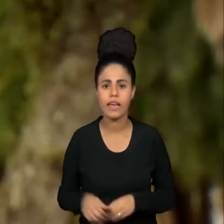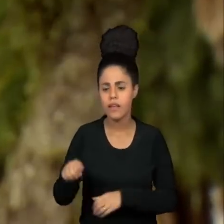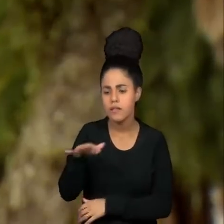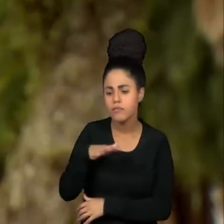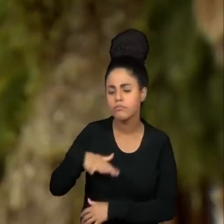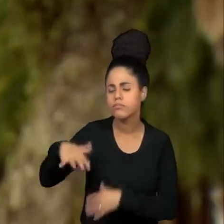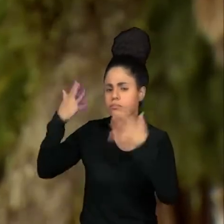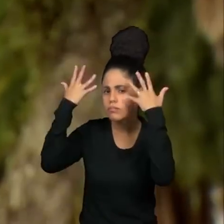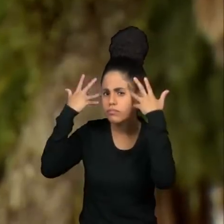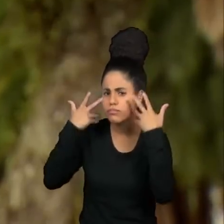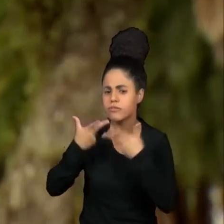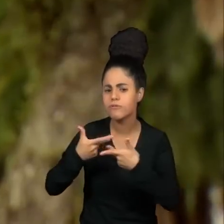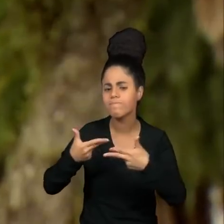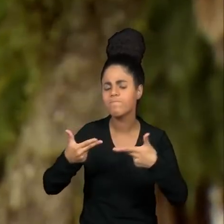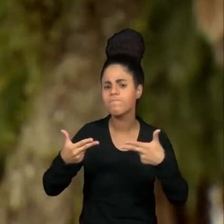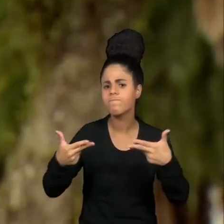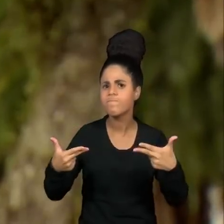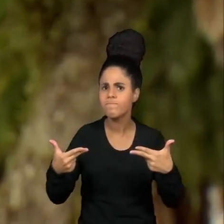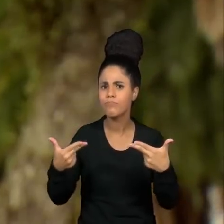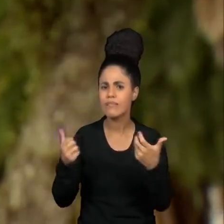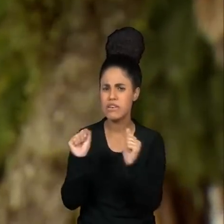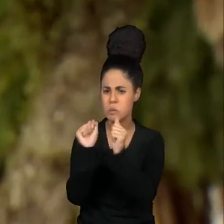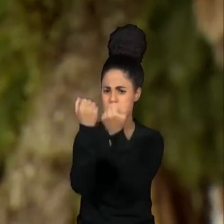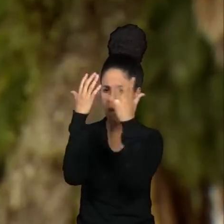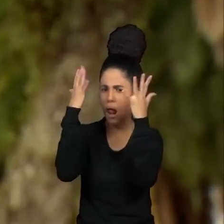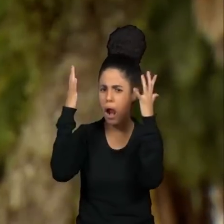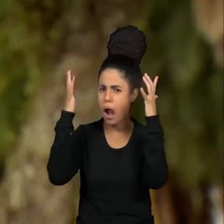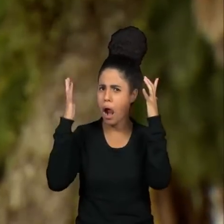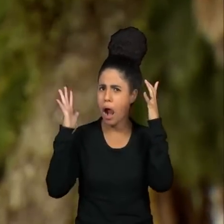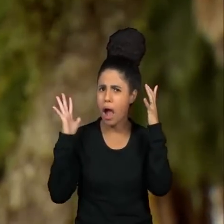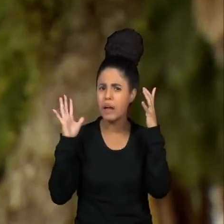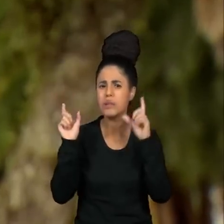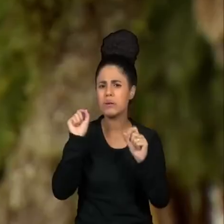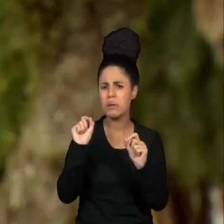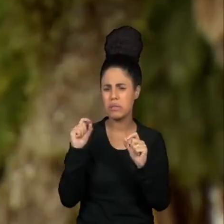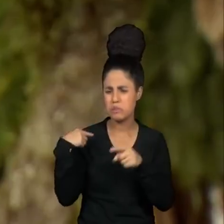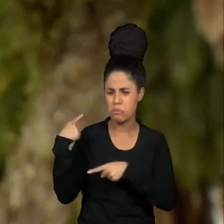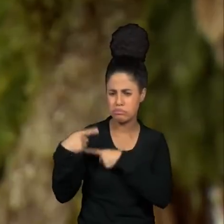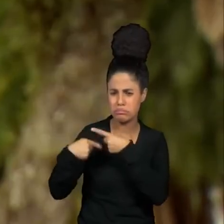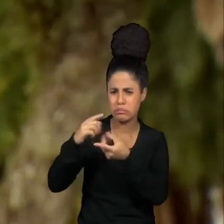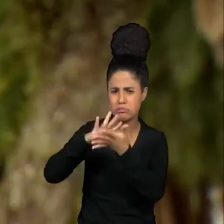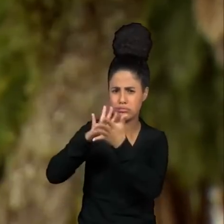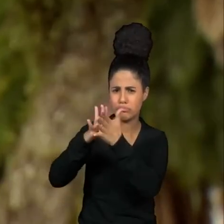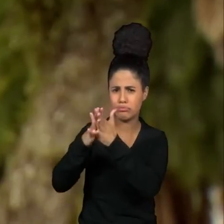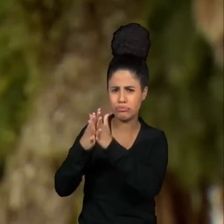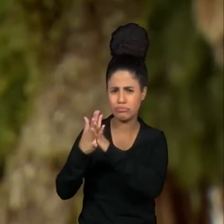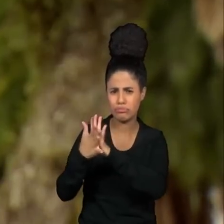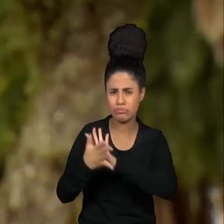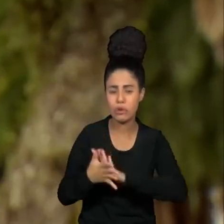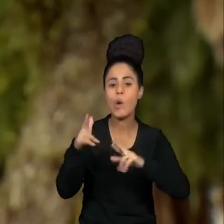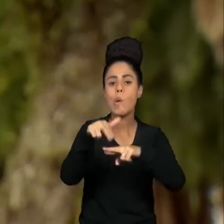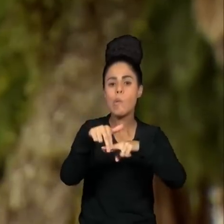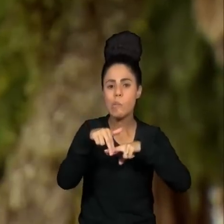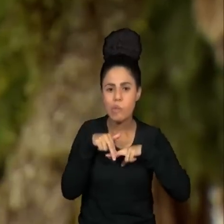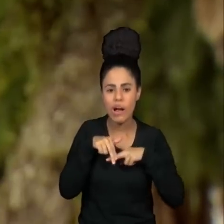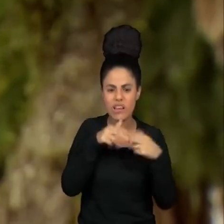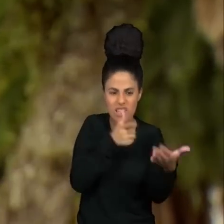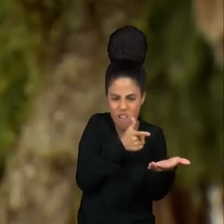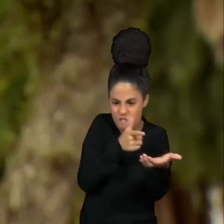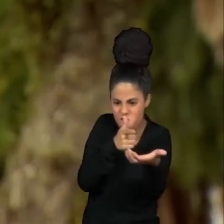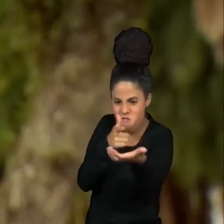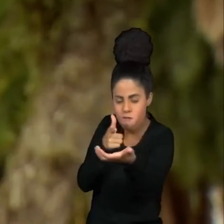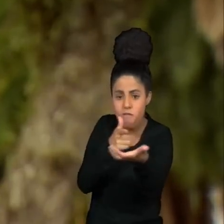agricultura convencional, efeitos devastadores nas populações provocados pela caça e impactos das